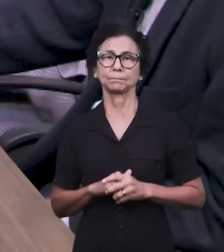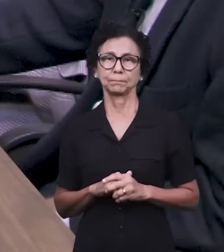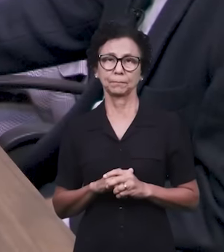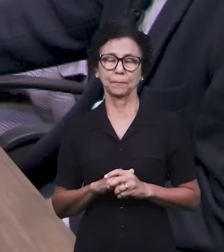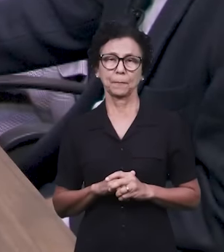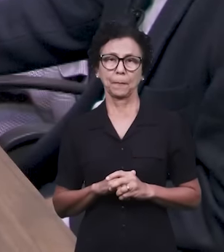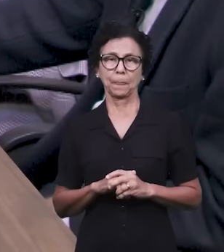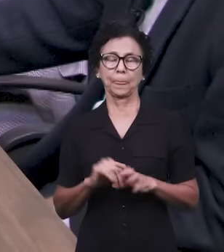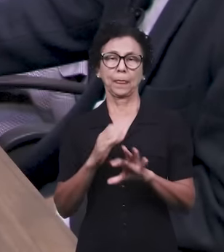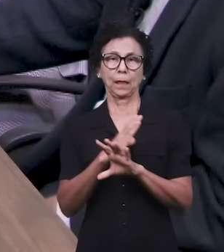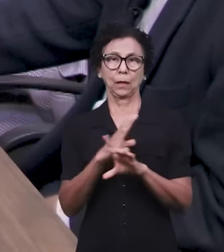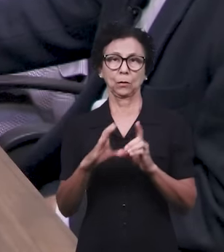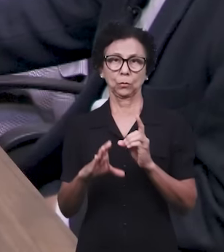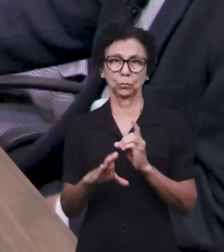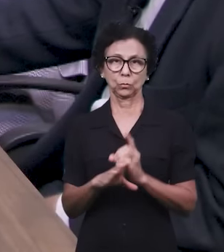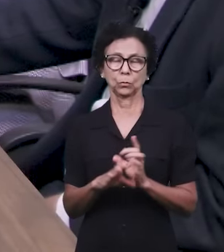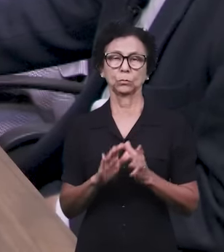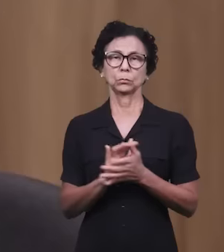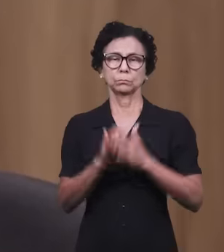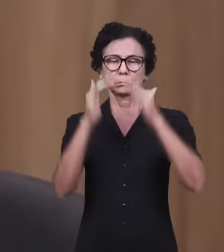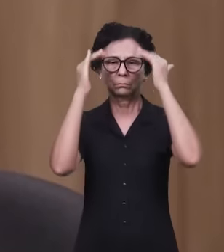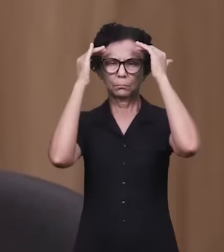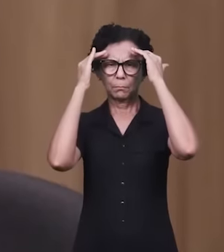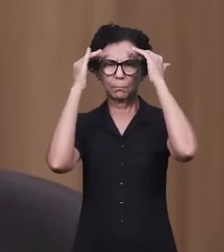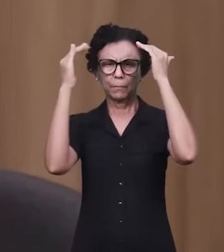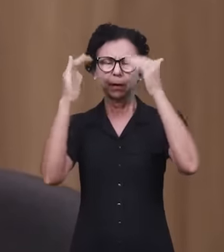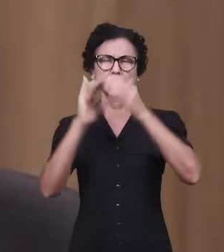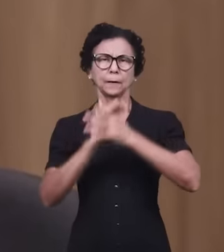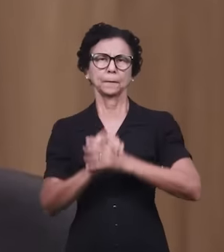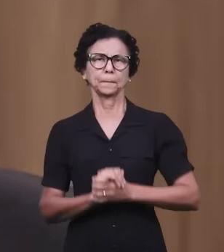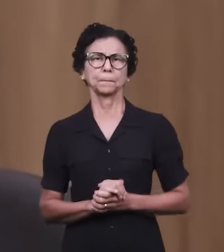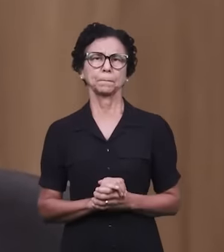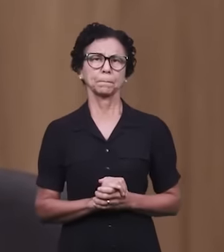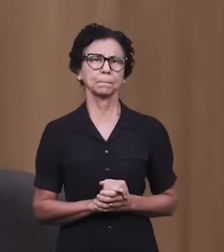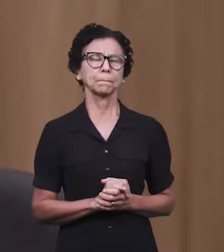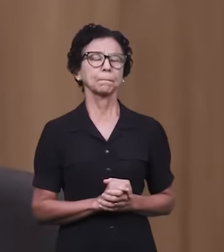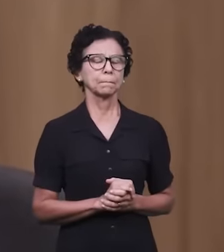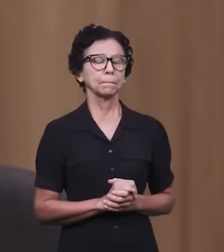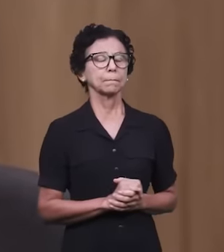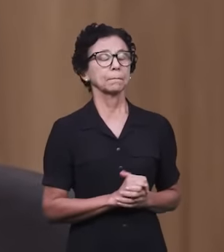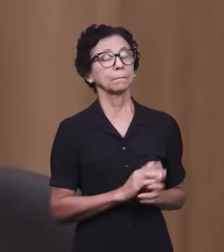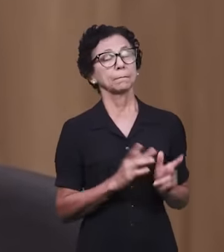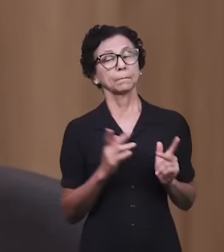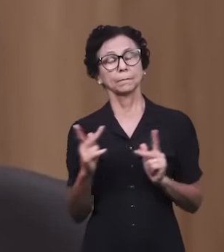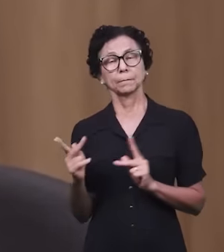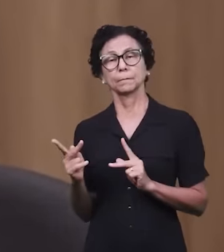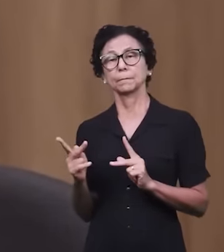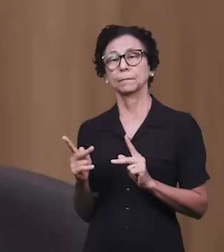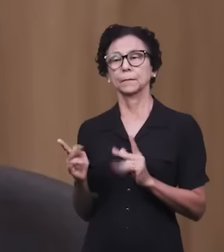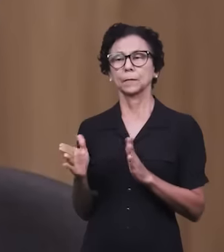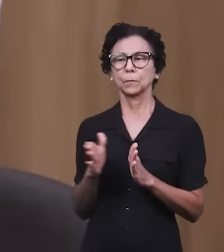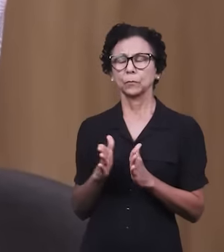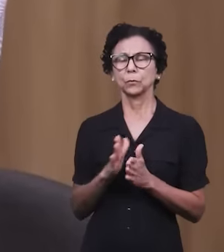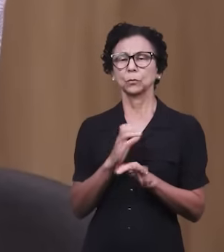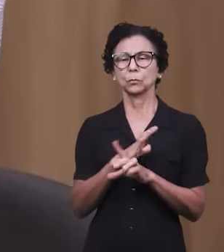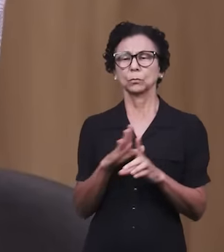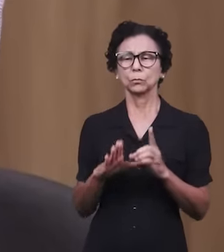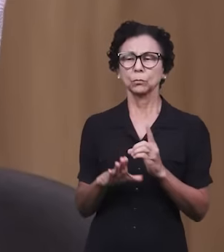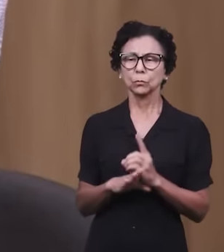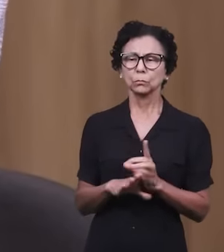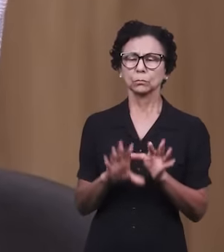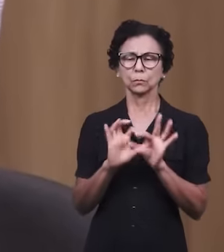nossos cultos, aqueles que nos visitam, sabem que nós temos uma preocupação muito grande com a solenidade. O culto tem que ser solene, ou